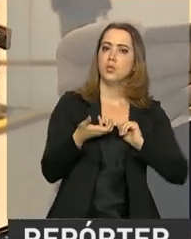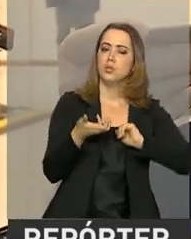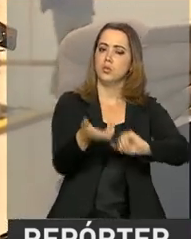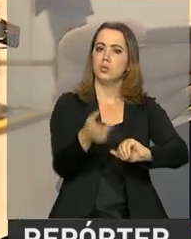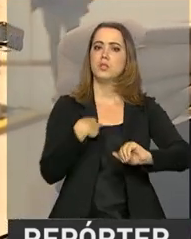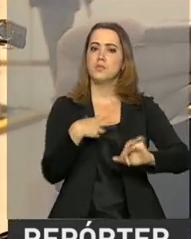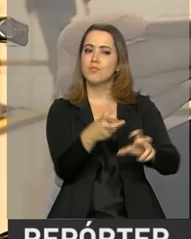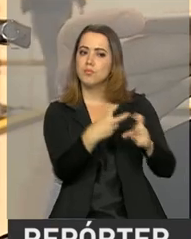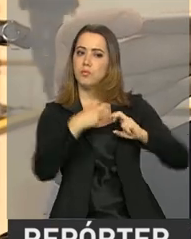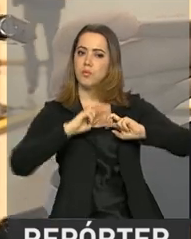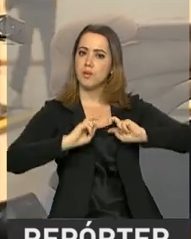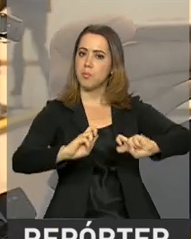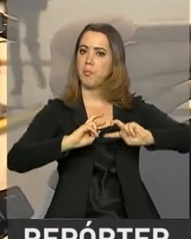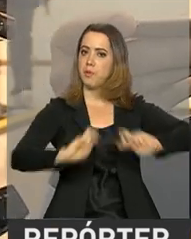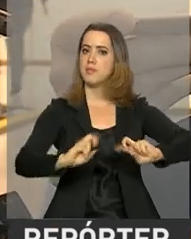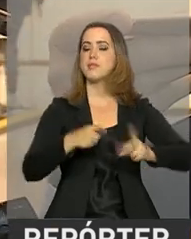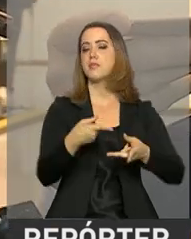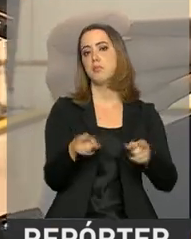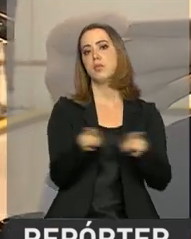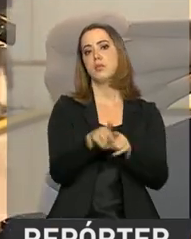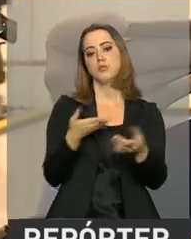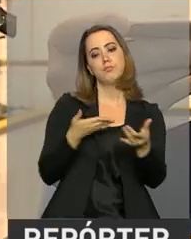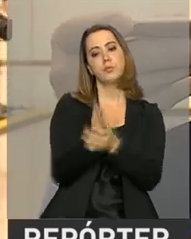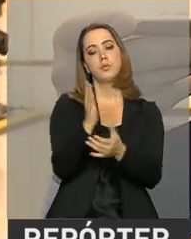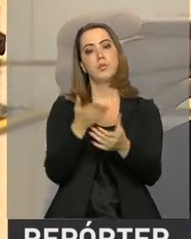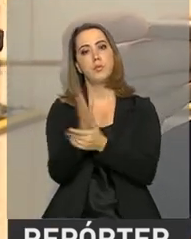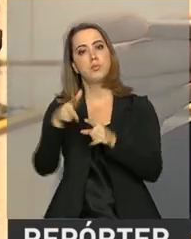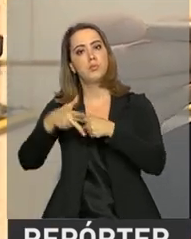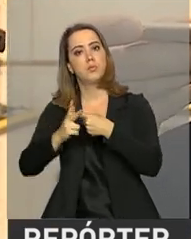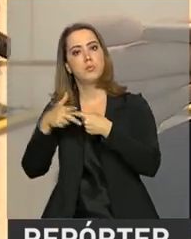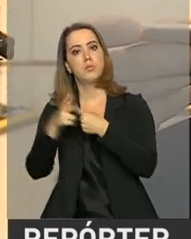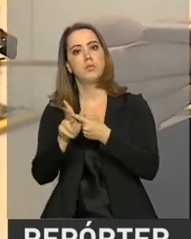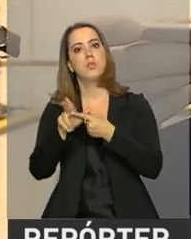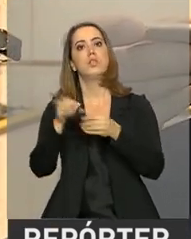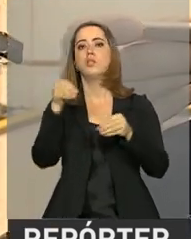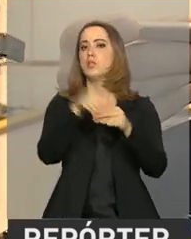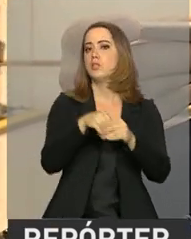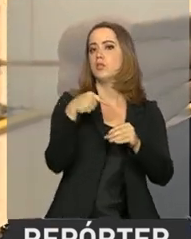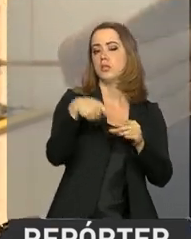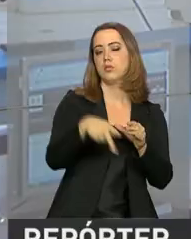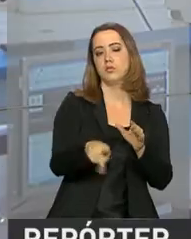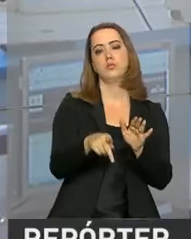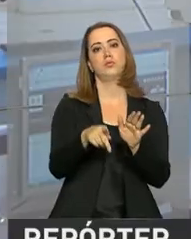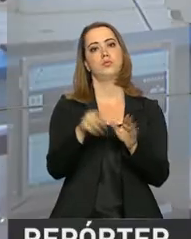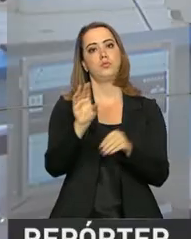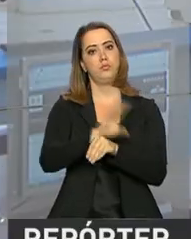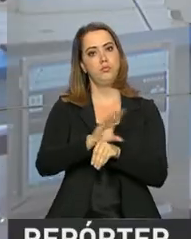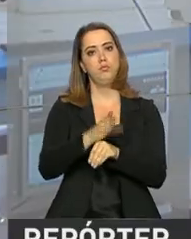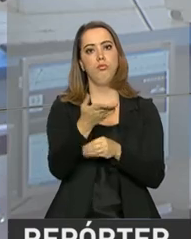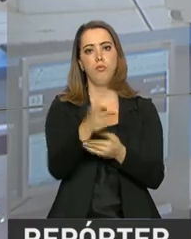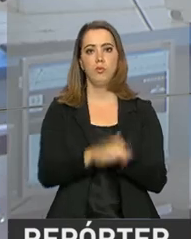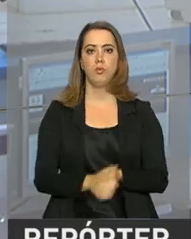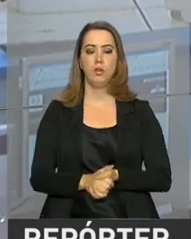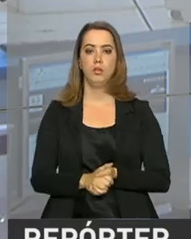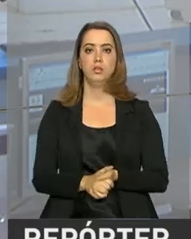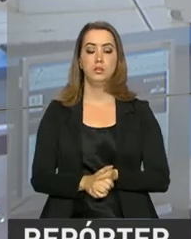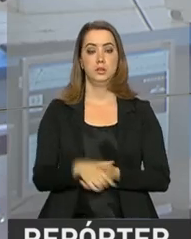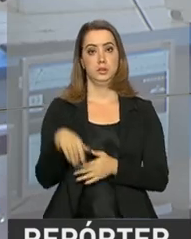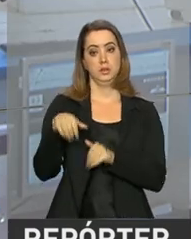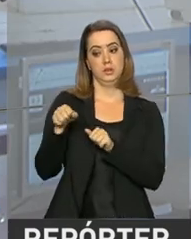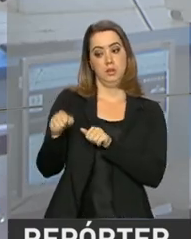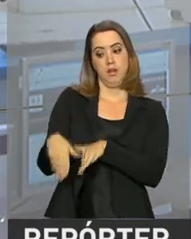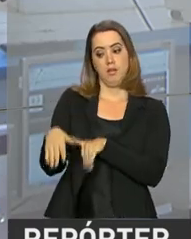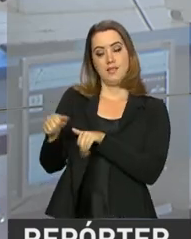sensível a isso e vai aprovar As Reformas dentro das suas prerrogativas o desfile de 7 de